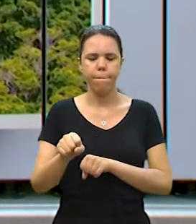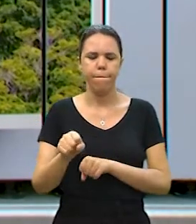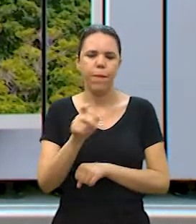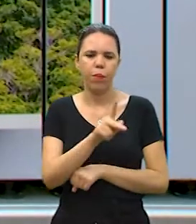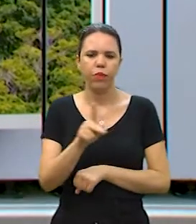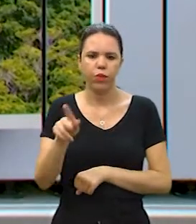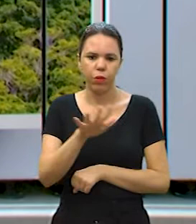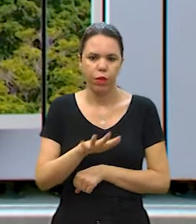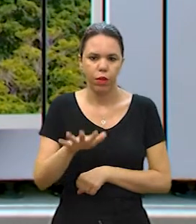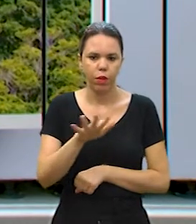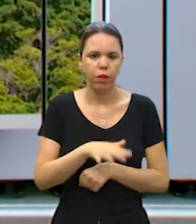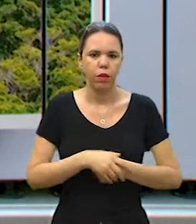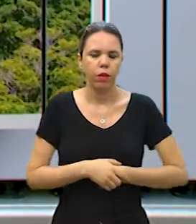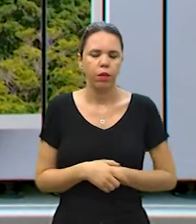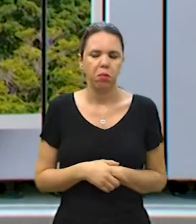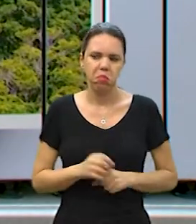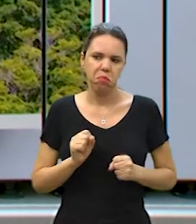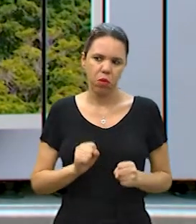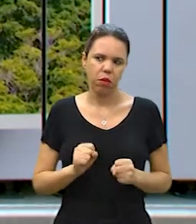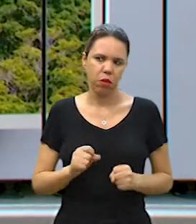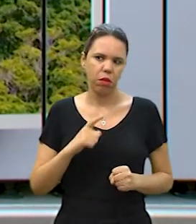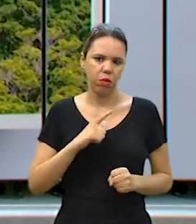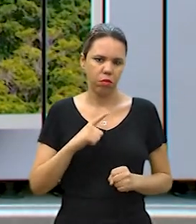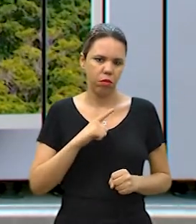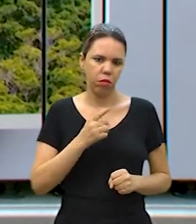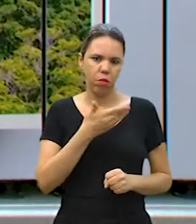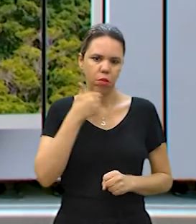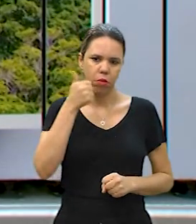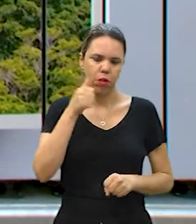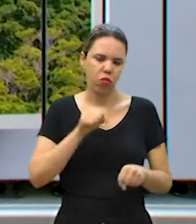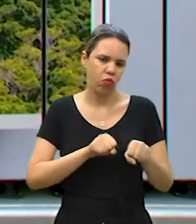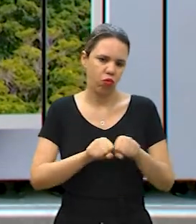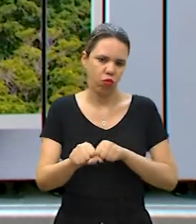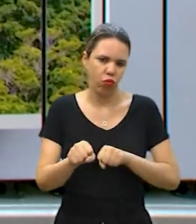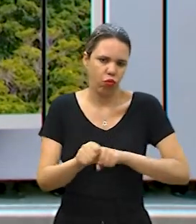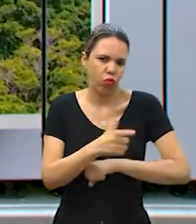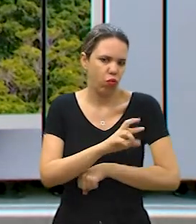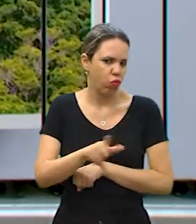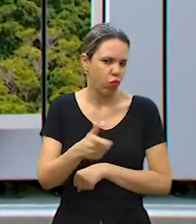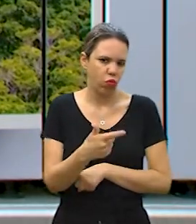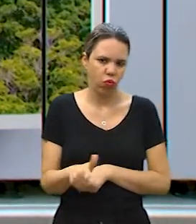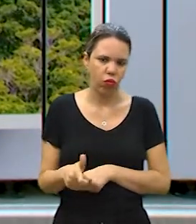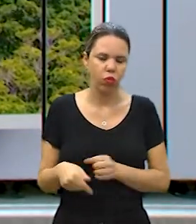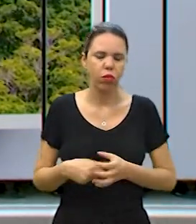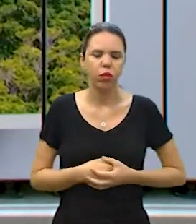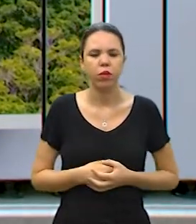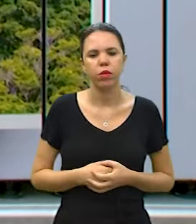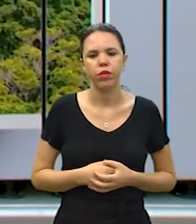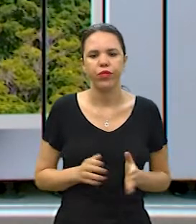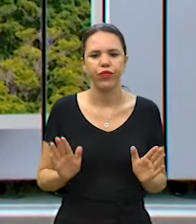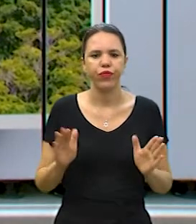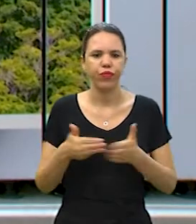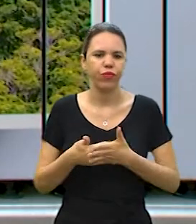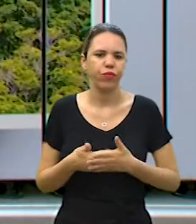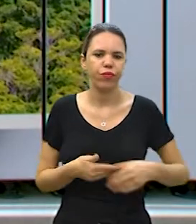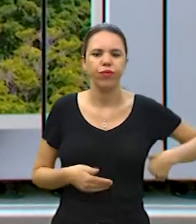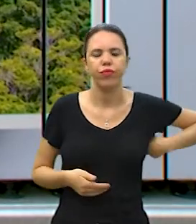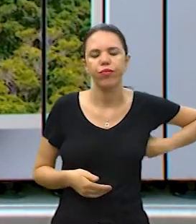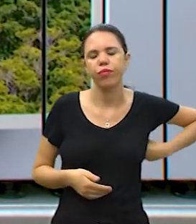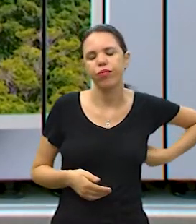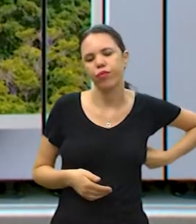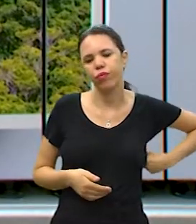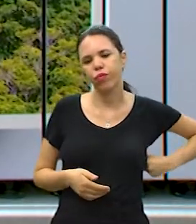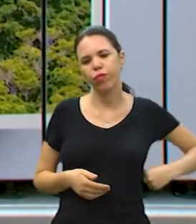de professores. Então, ele poderia ser qualificado, né? E não foi e fechou. Distanciou, você acha?